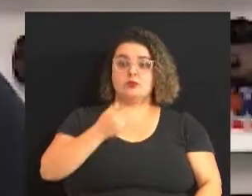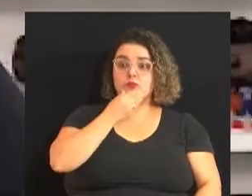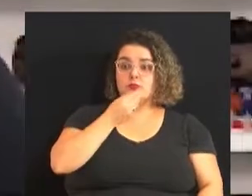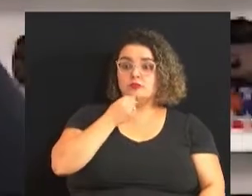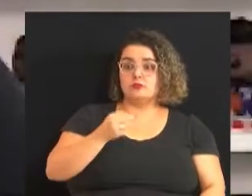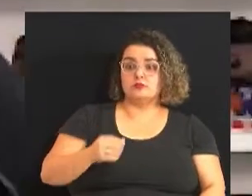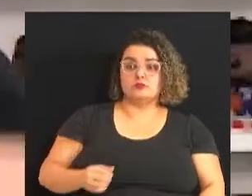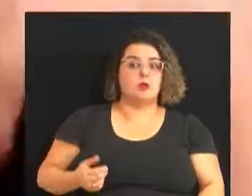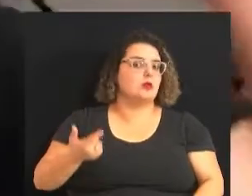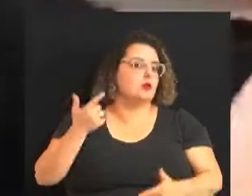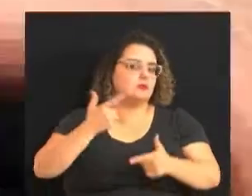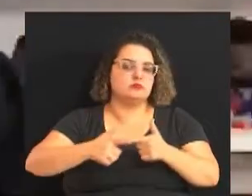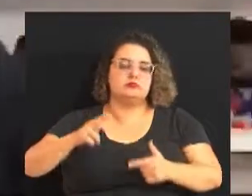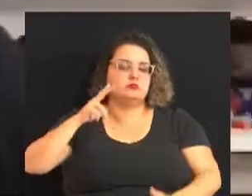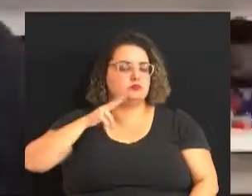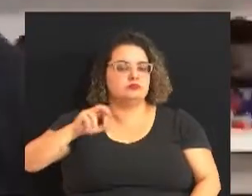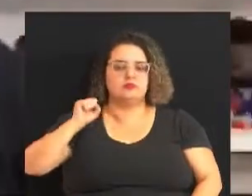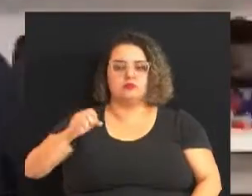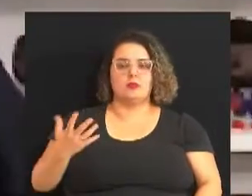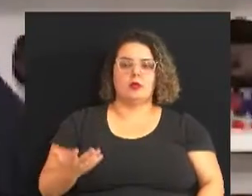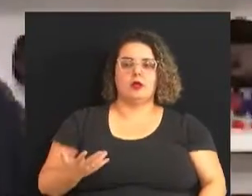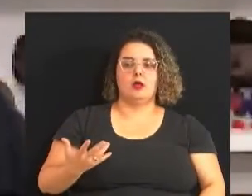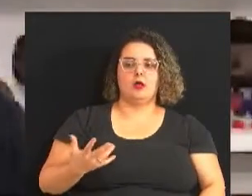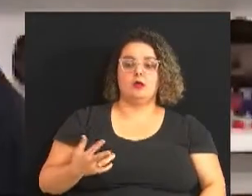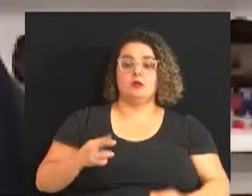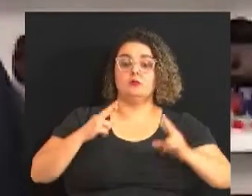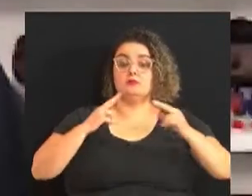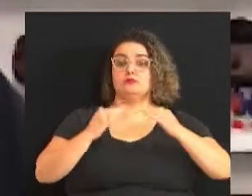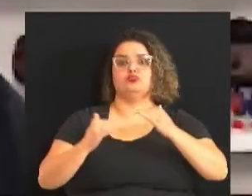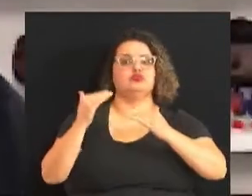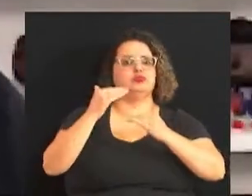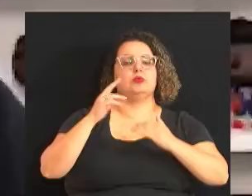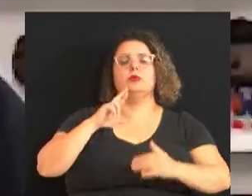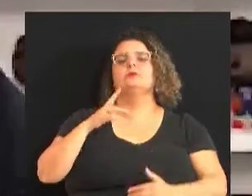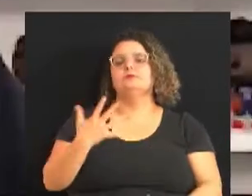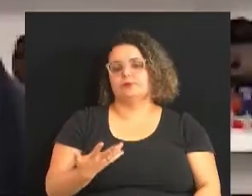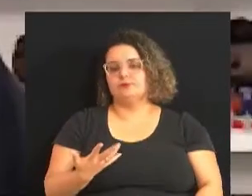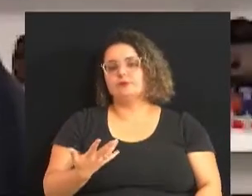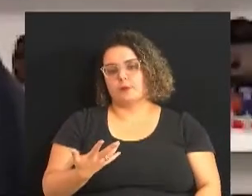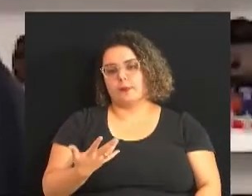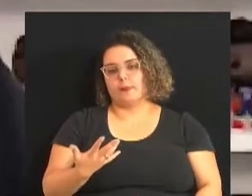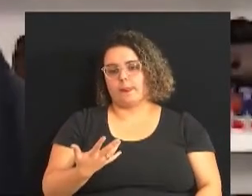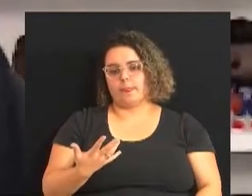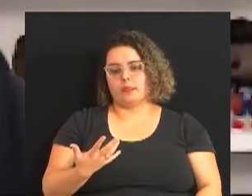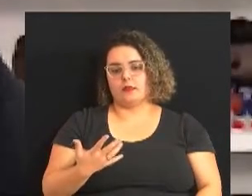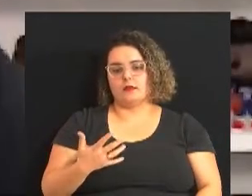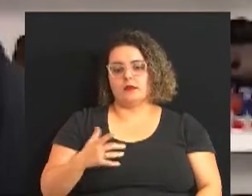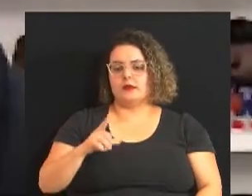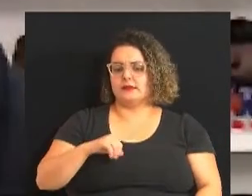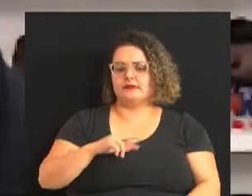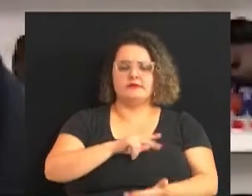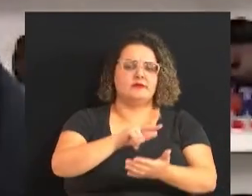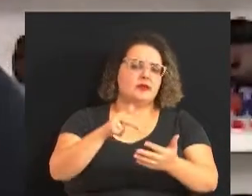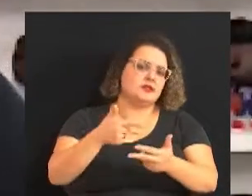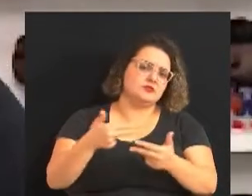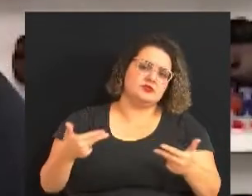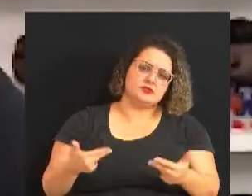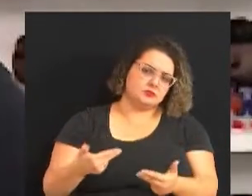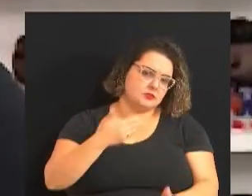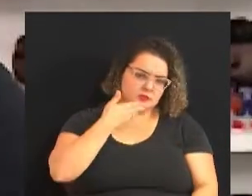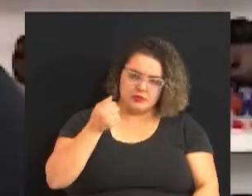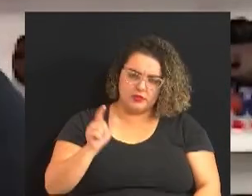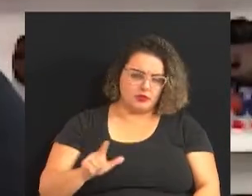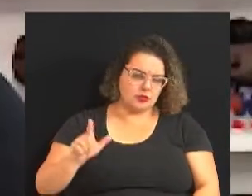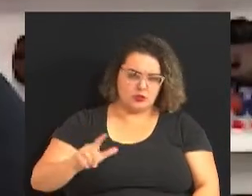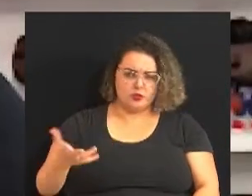campeão. Então, quer dizer, a expectativa ela já aumenta com o resultado. E assim, a gente tem muita coisa para melhorar, obviamente. Se